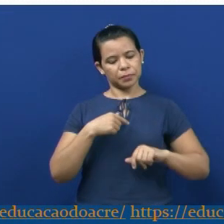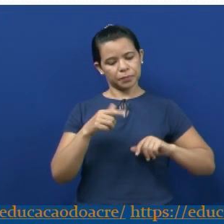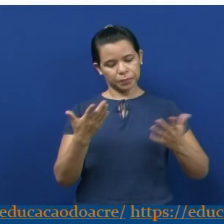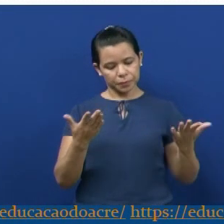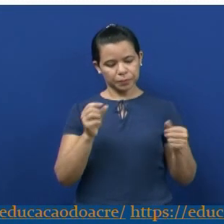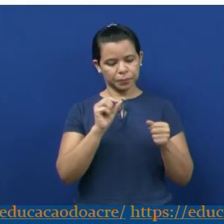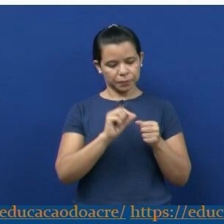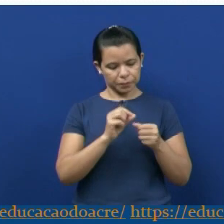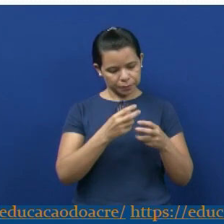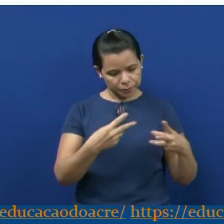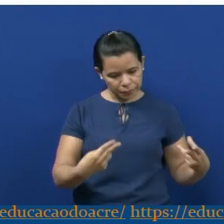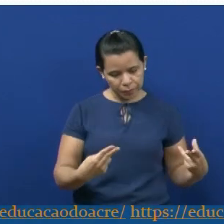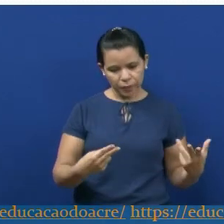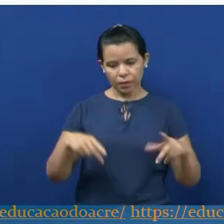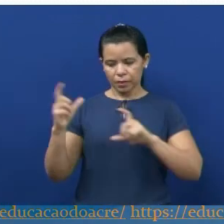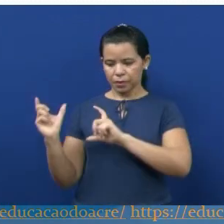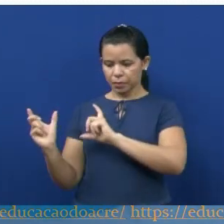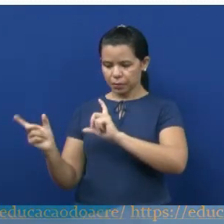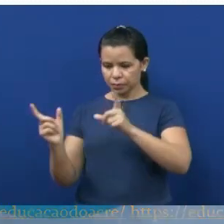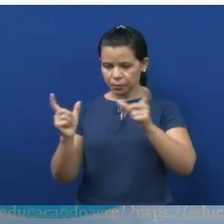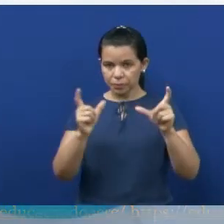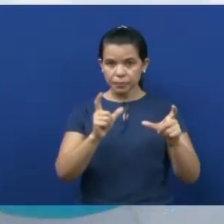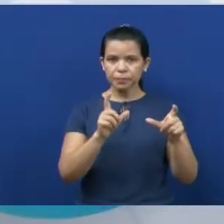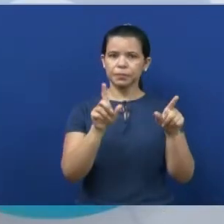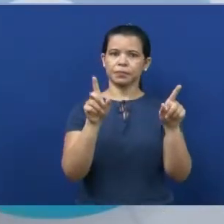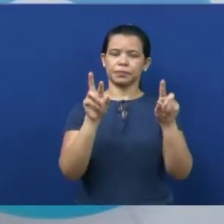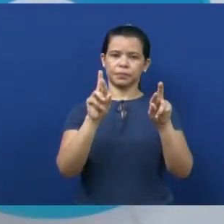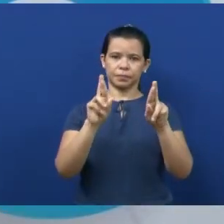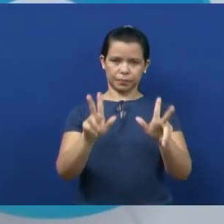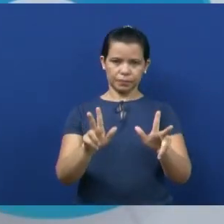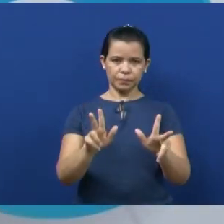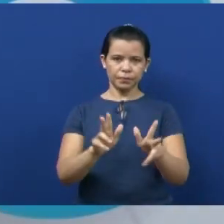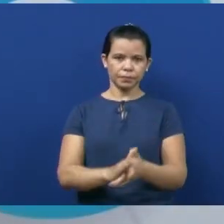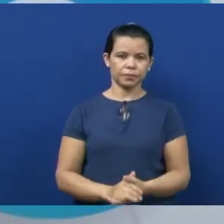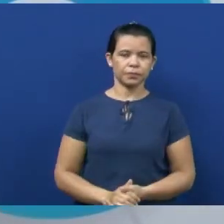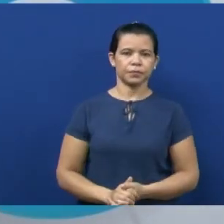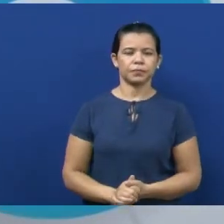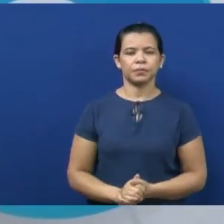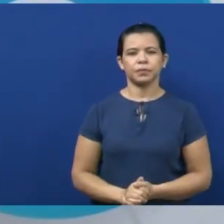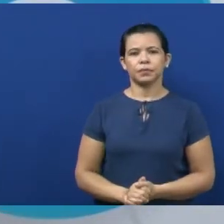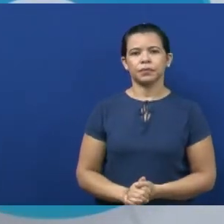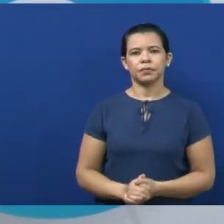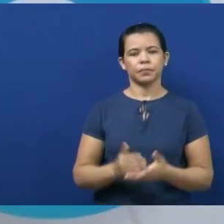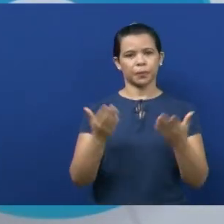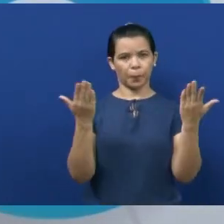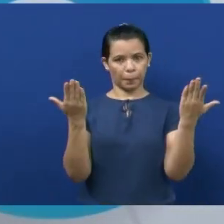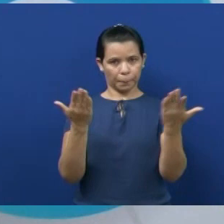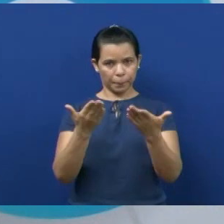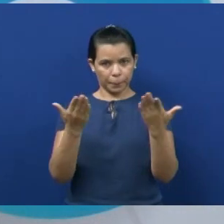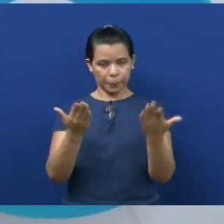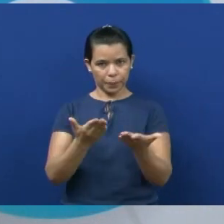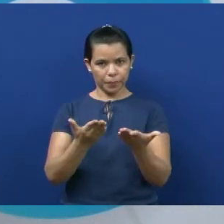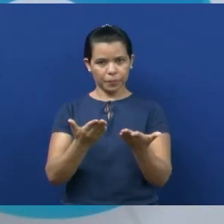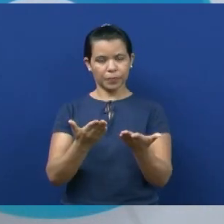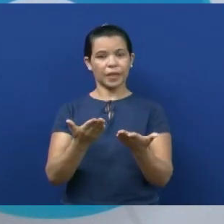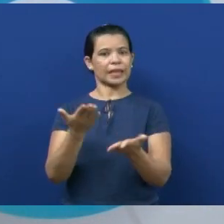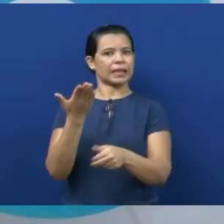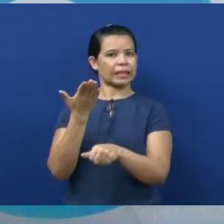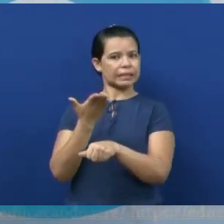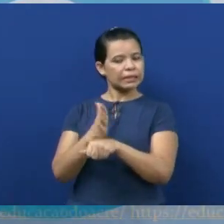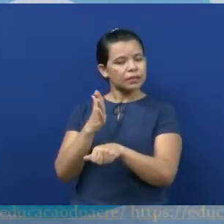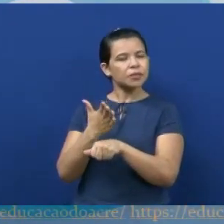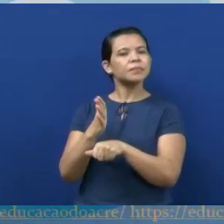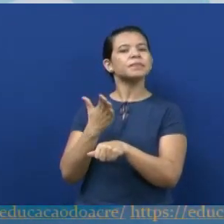diferentes, né? Então, devemos ter essa concepção, certo? Agora vamos para o exercitando.